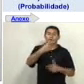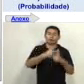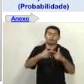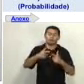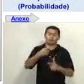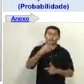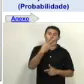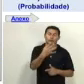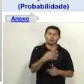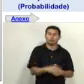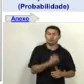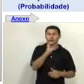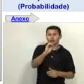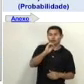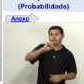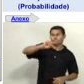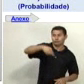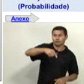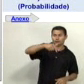por 4,